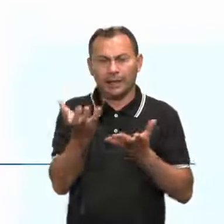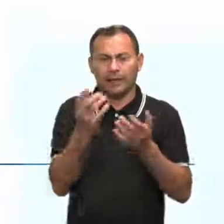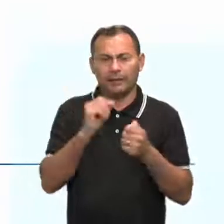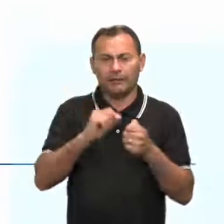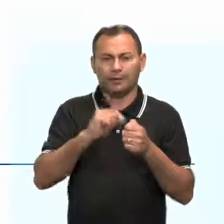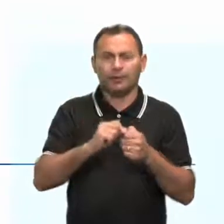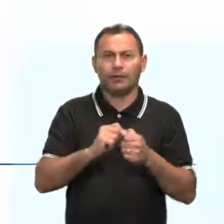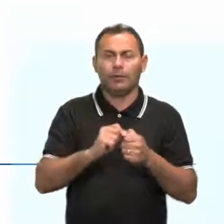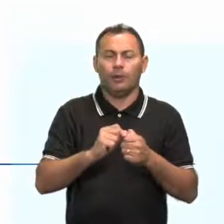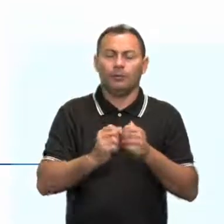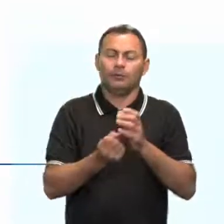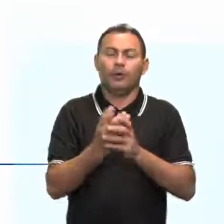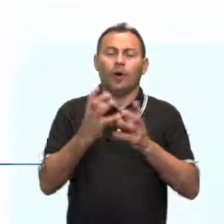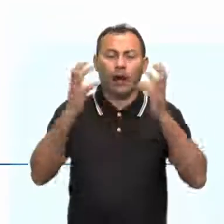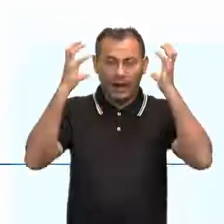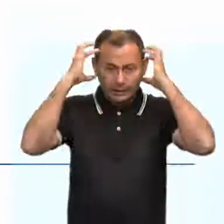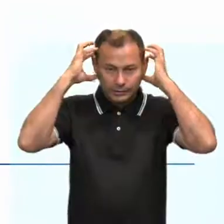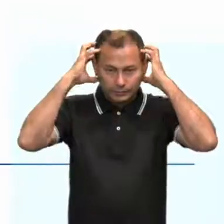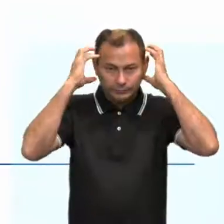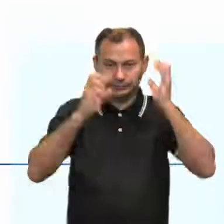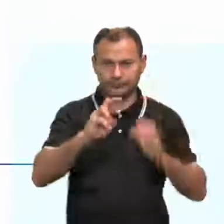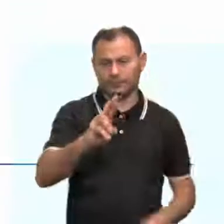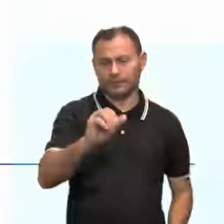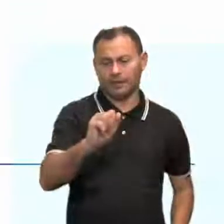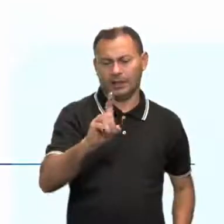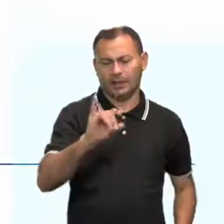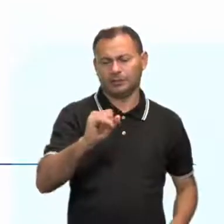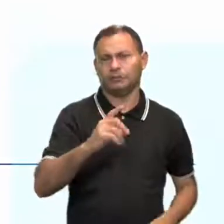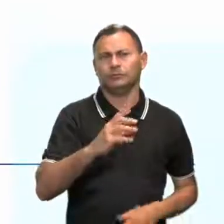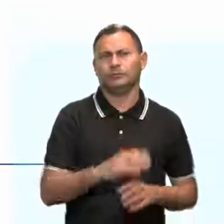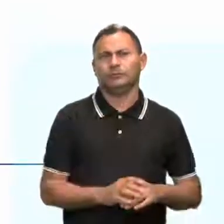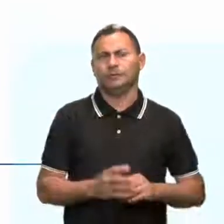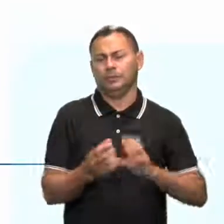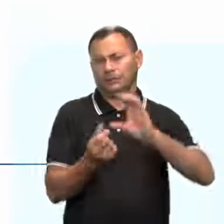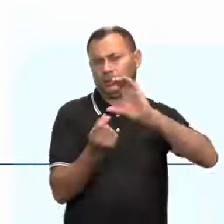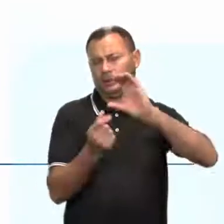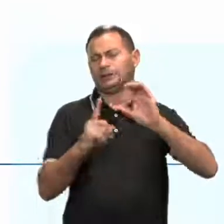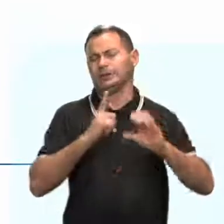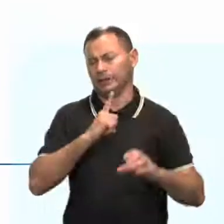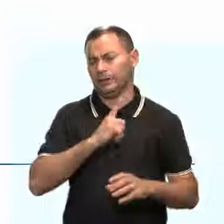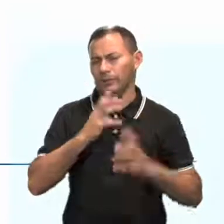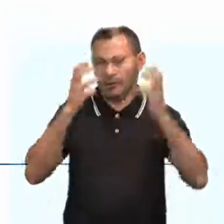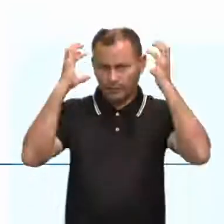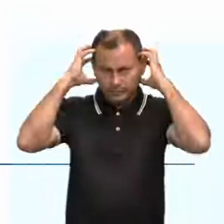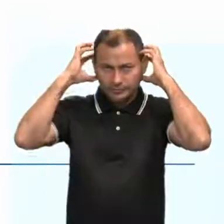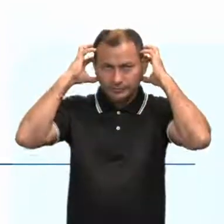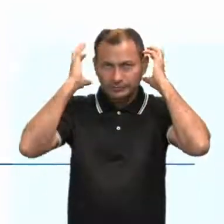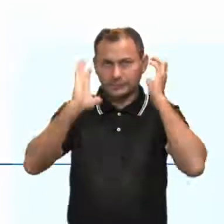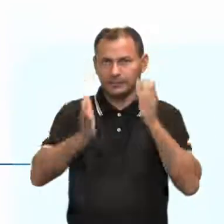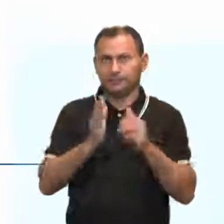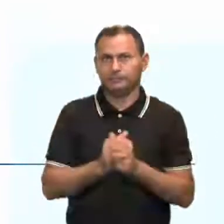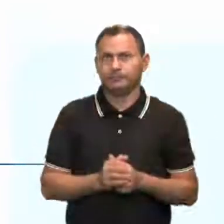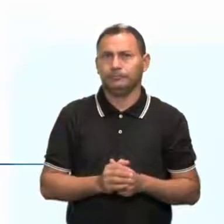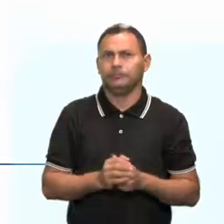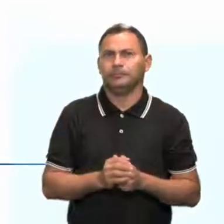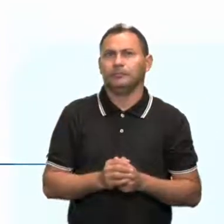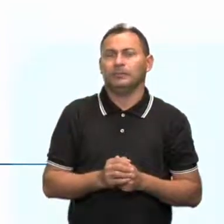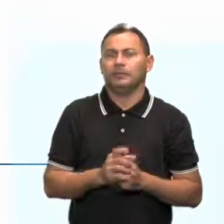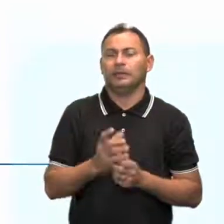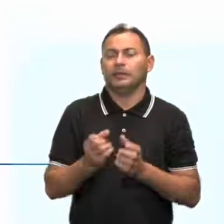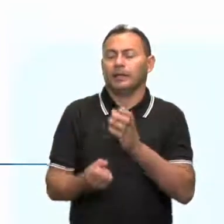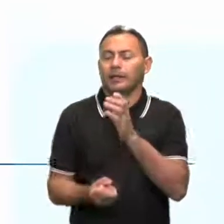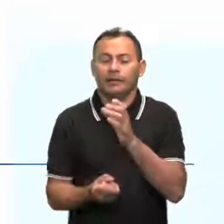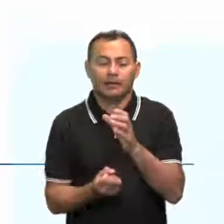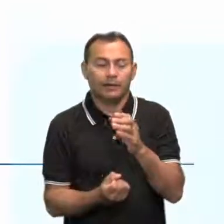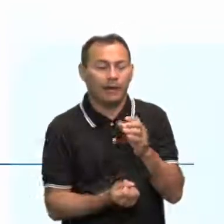uma rádio. Na verdade, ele já tem uma rádio, o cliente já possui uma determinada rádio. E aqui ele quer criar uma